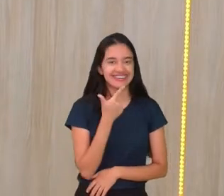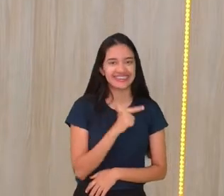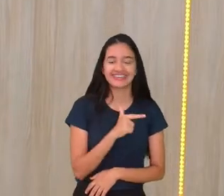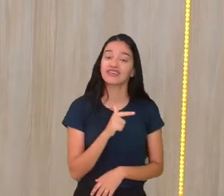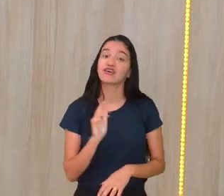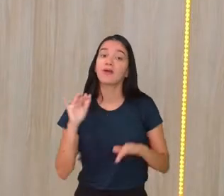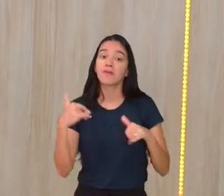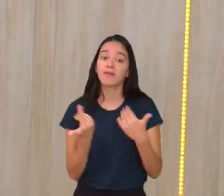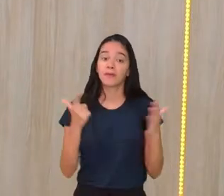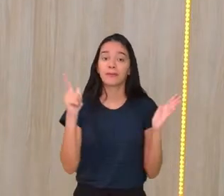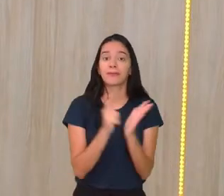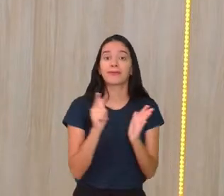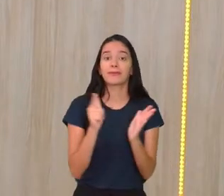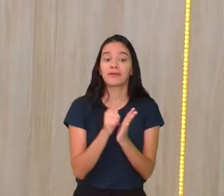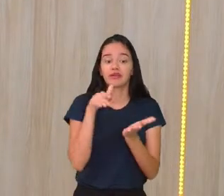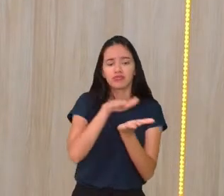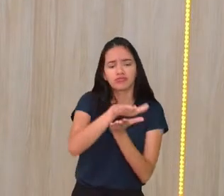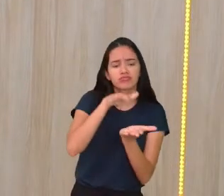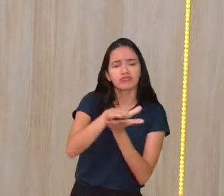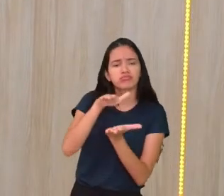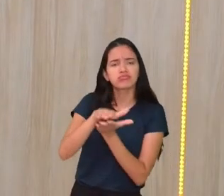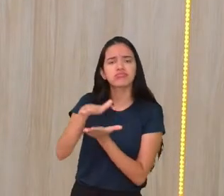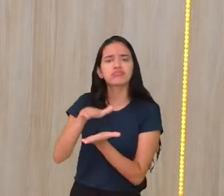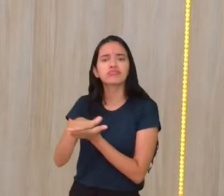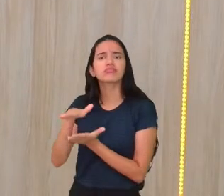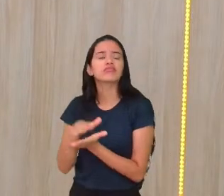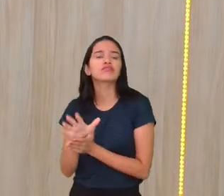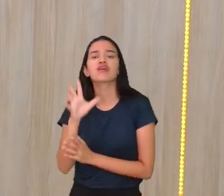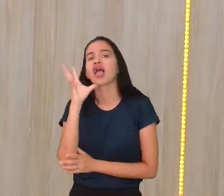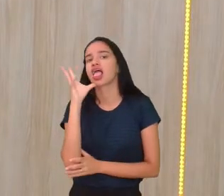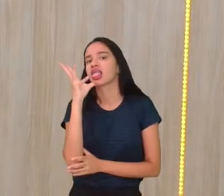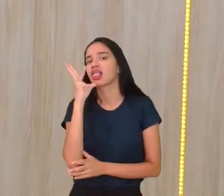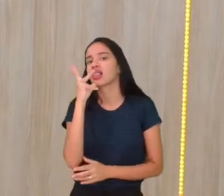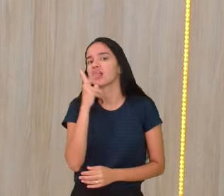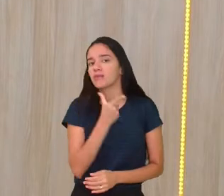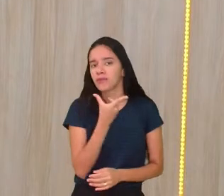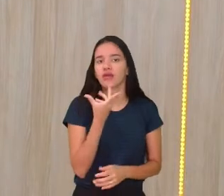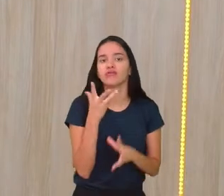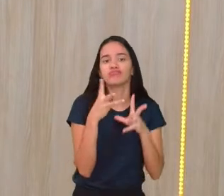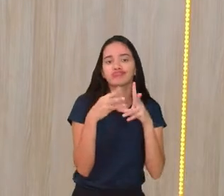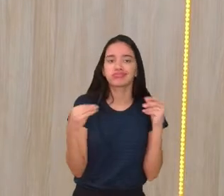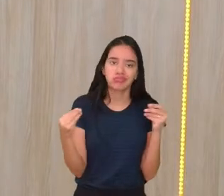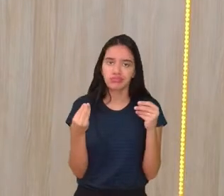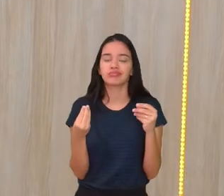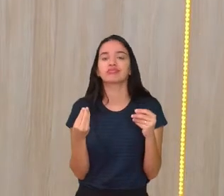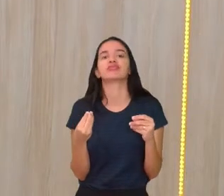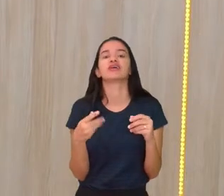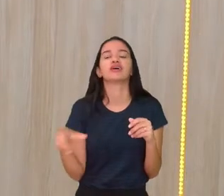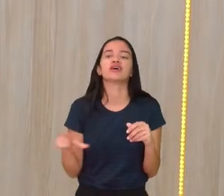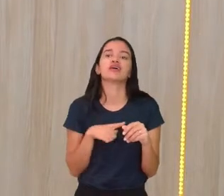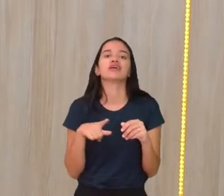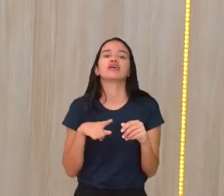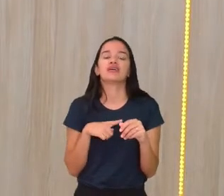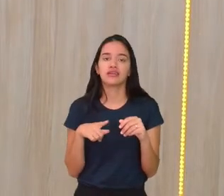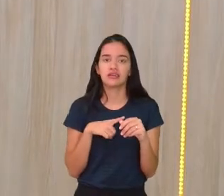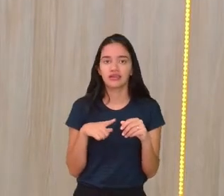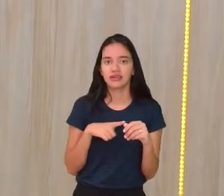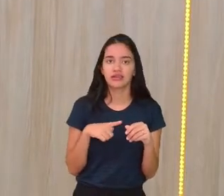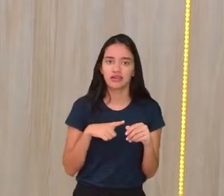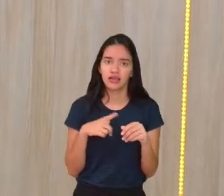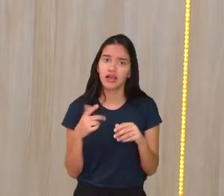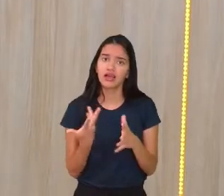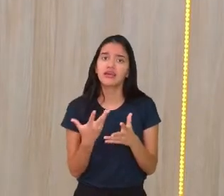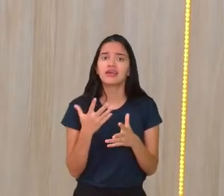aí, aquele papel, quanto tempo não vai demorar para que ele venha se decompor ali? Ele já tem uma composição tinta,